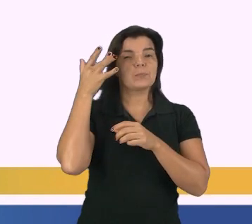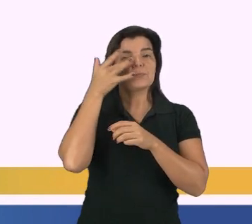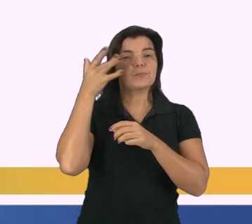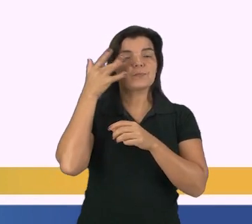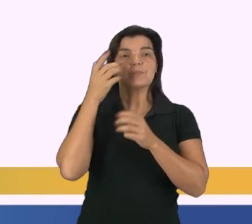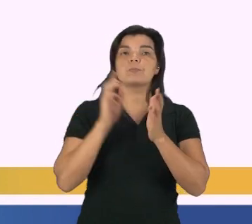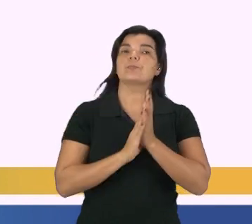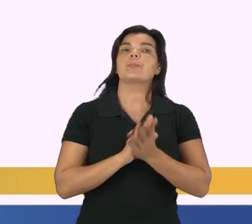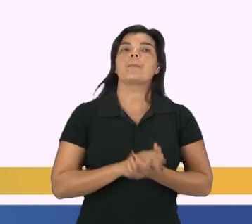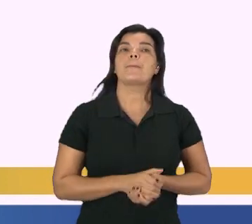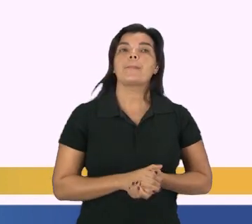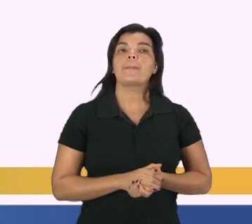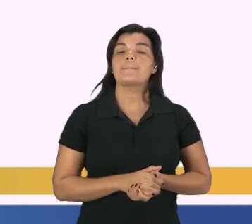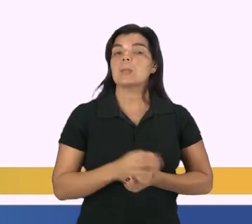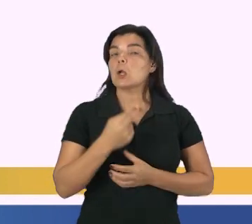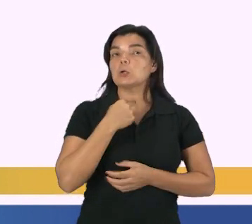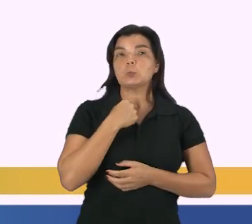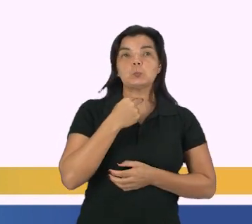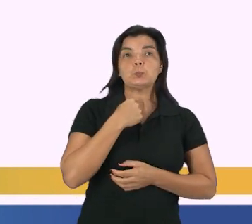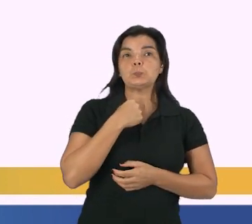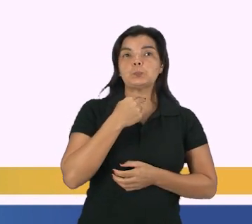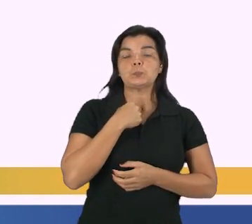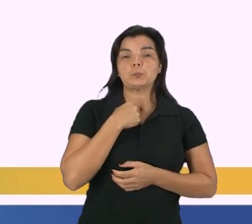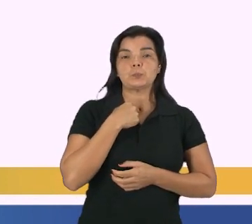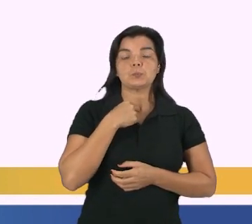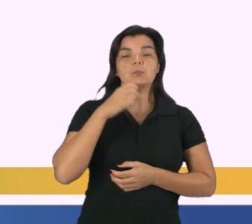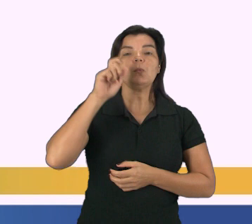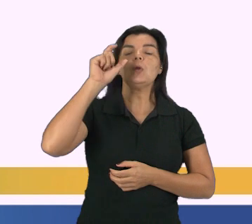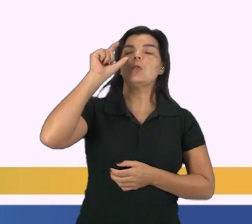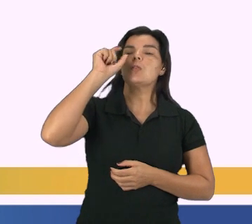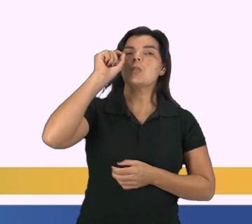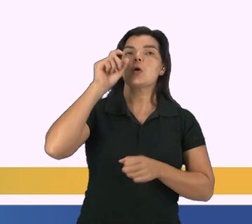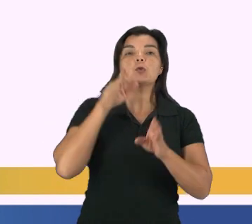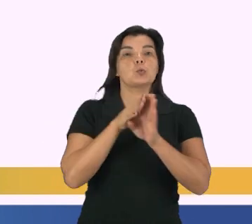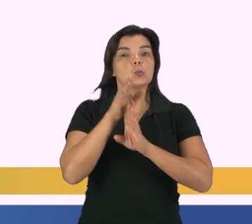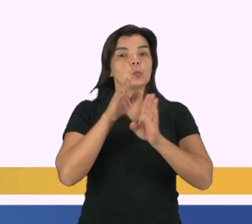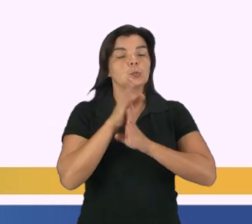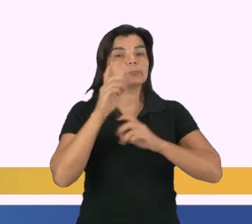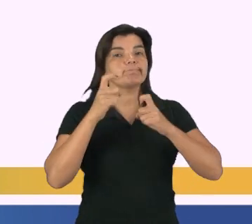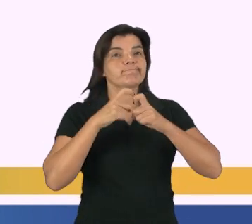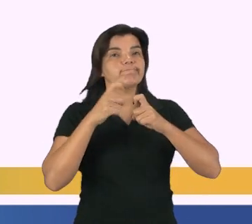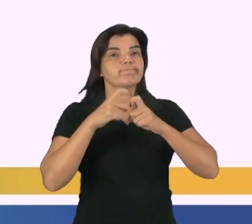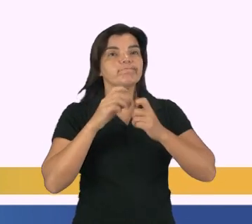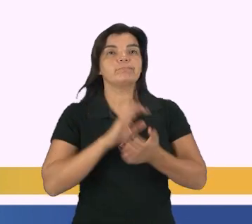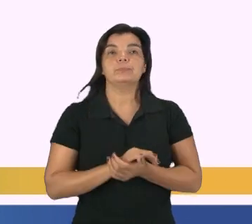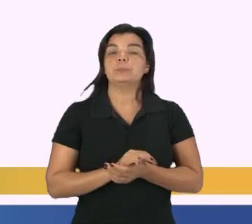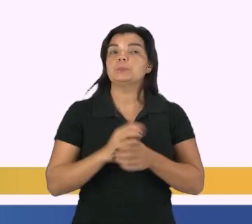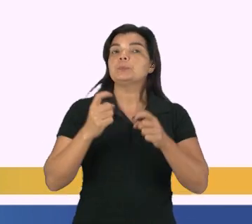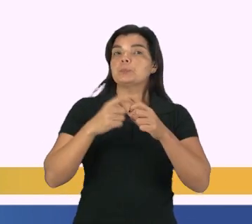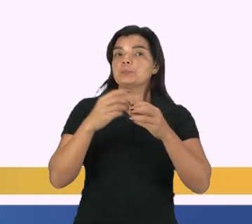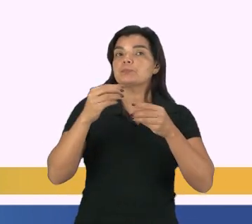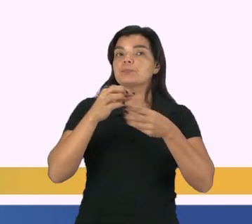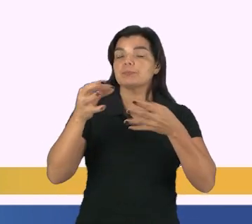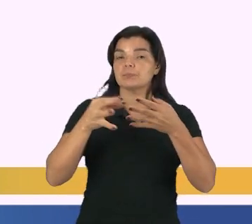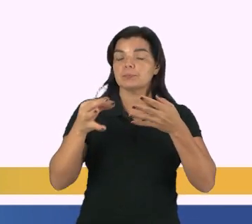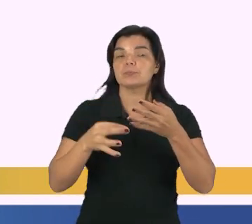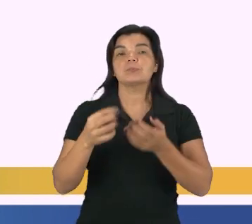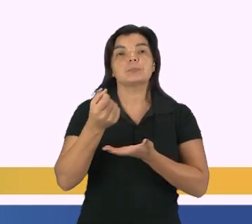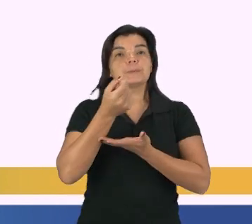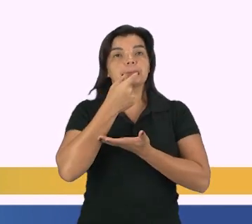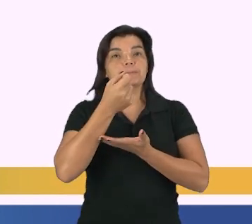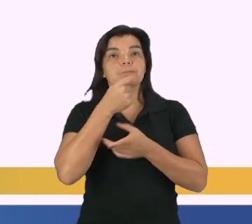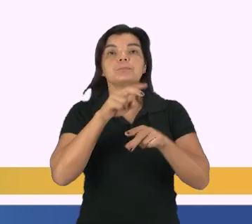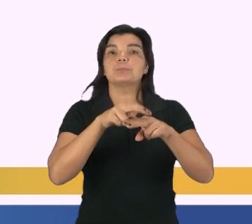irritações. Não usar colírios sem orientação médica. Os colírios são classificados